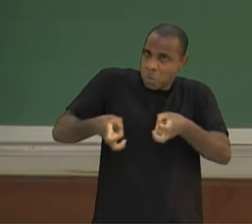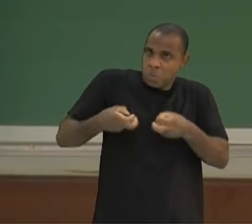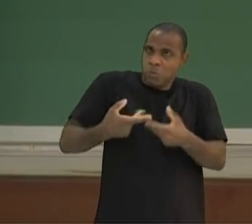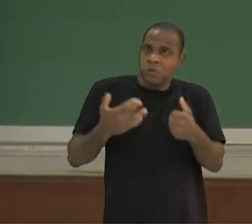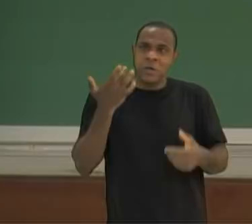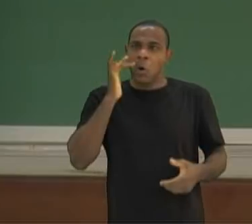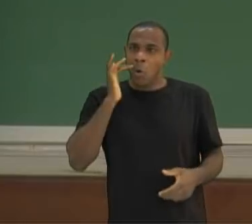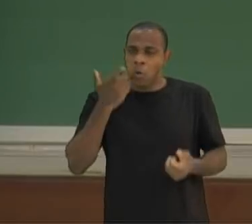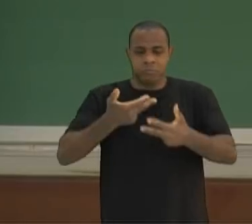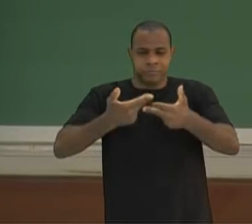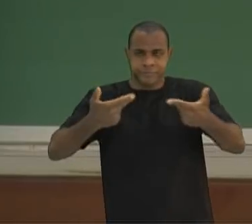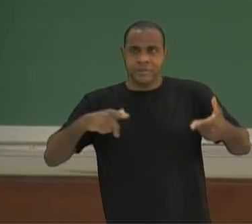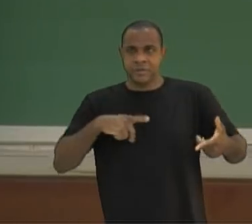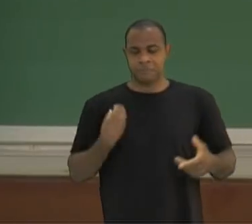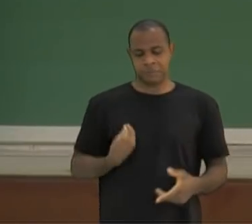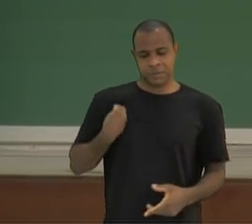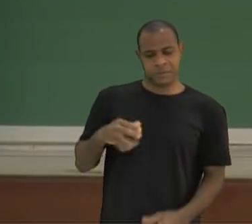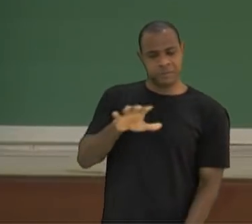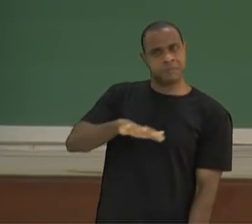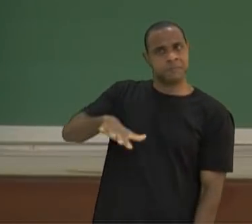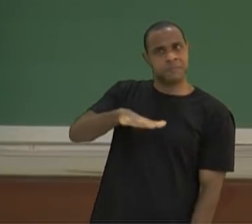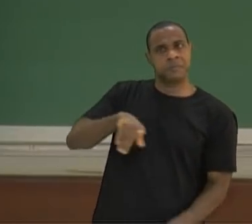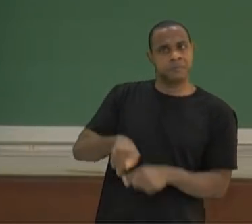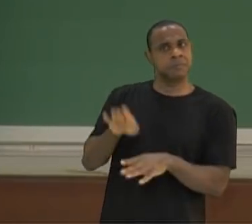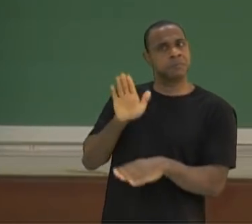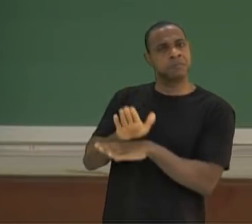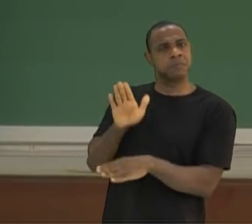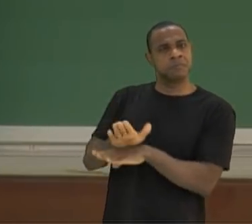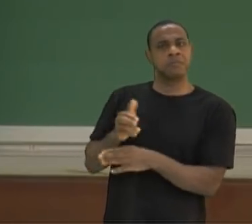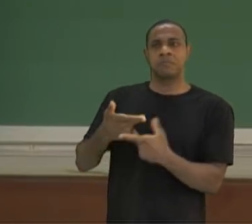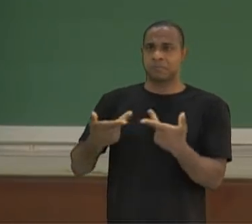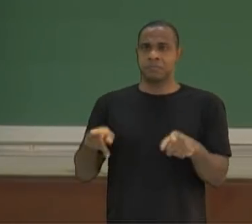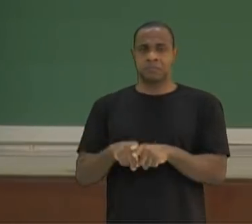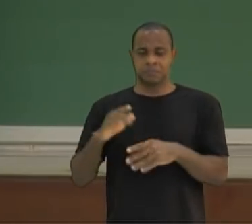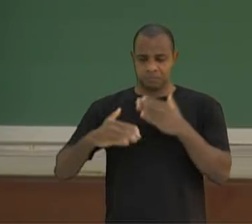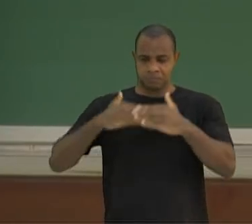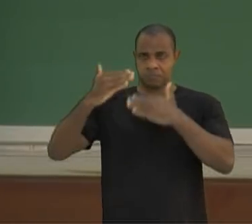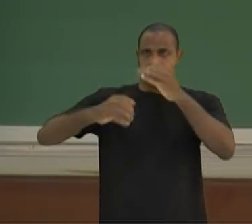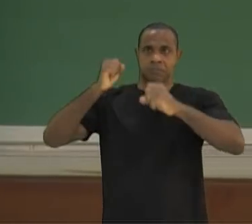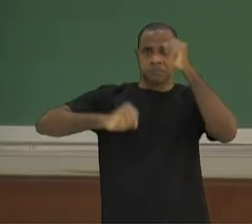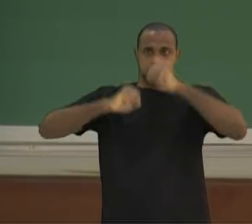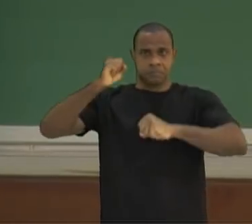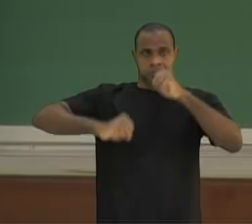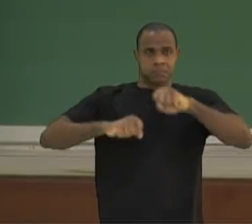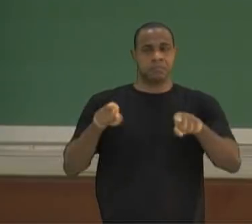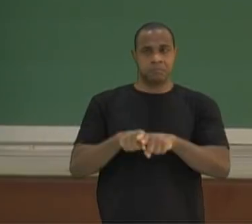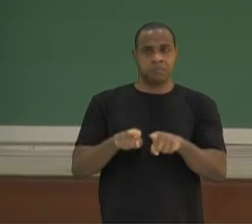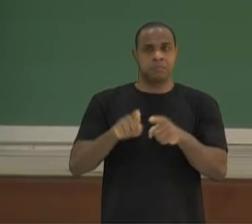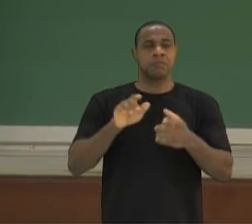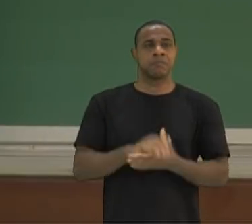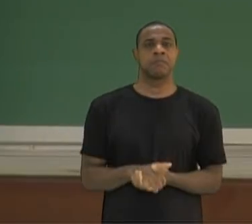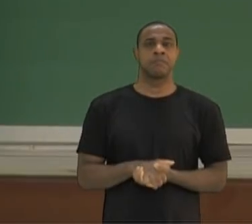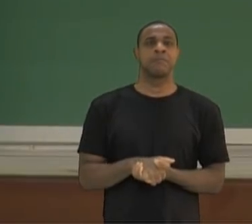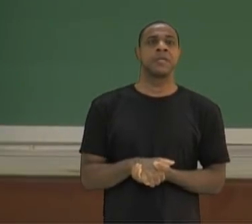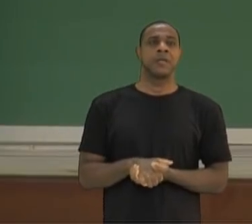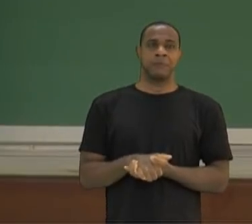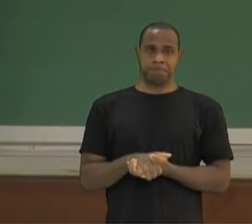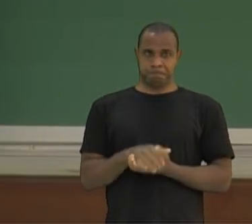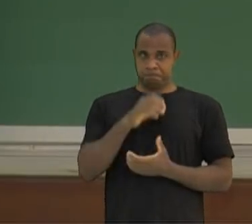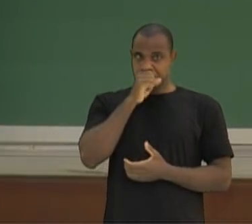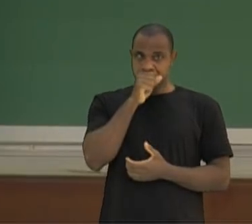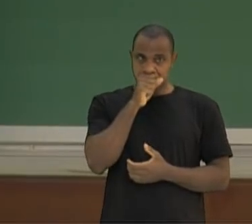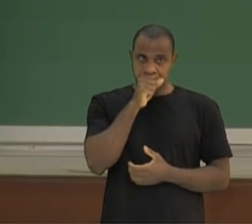recursos minerais presentes naquela área ali que contribui também para a industrialização da região ali de Belo Horizonte,